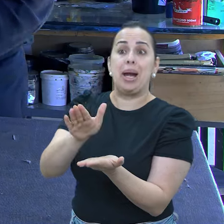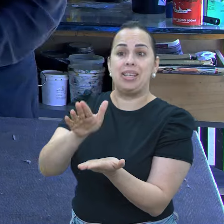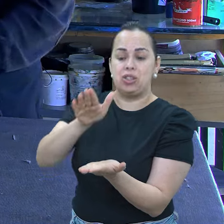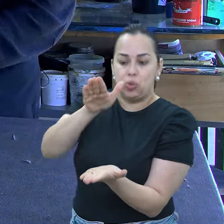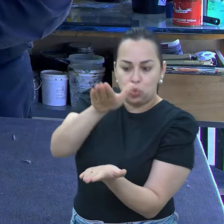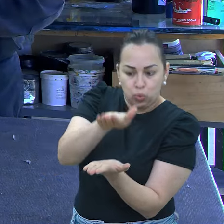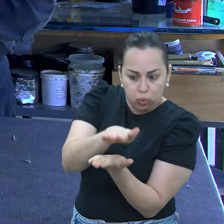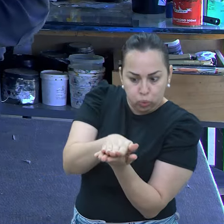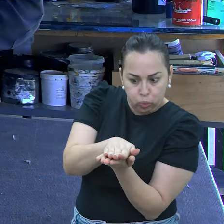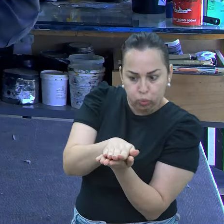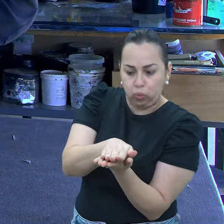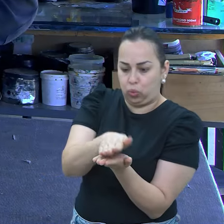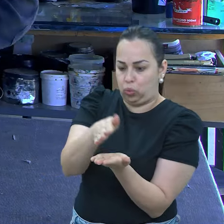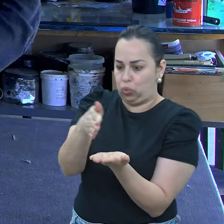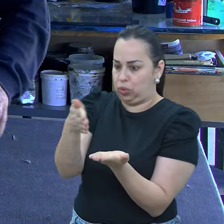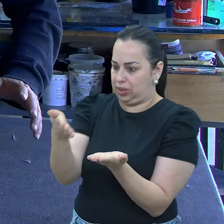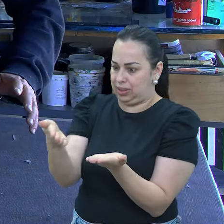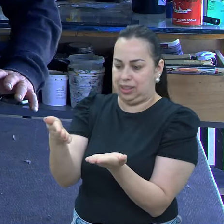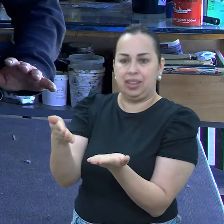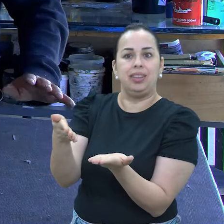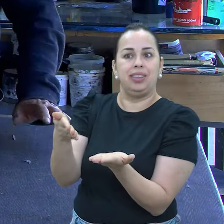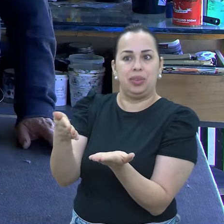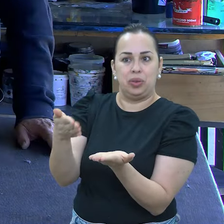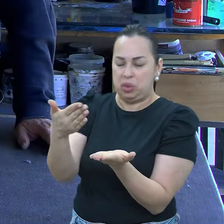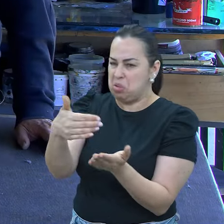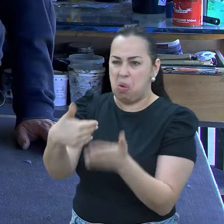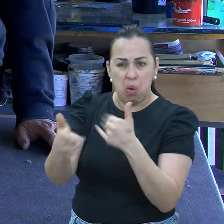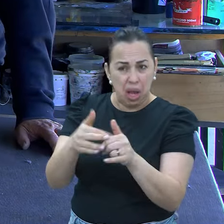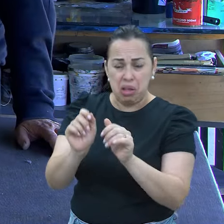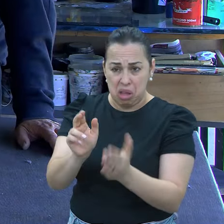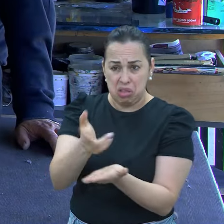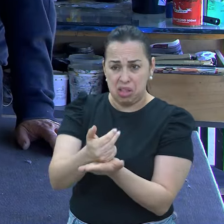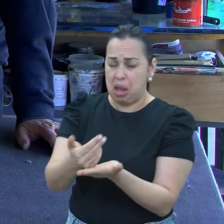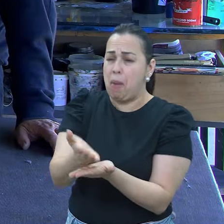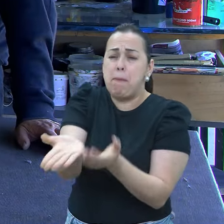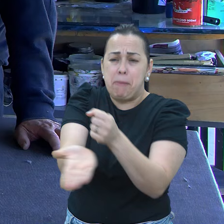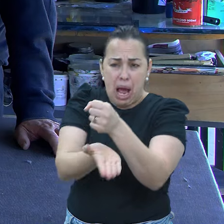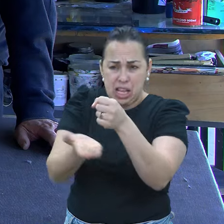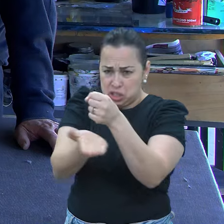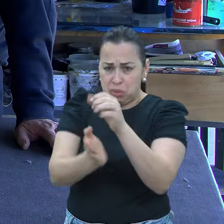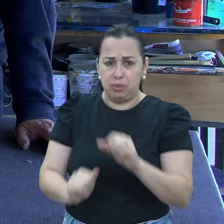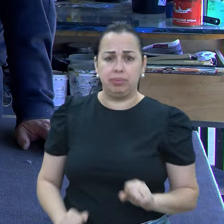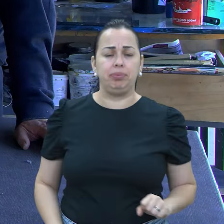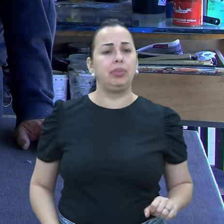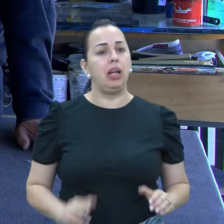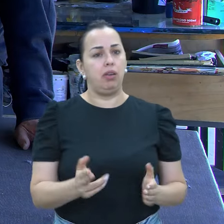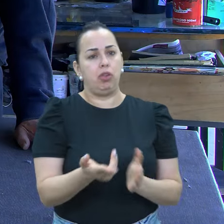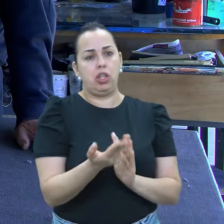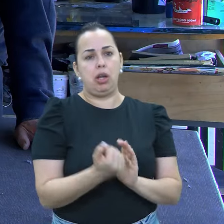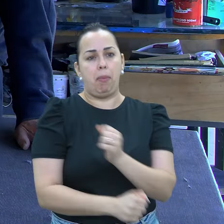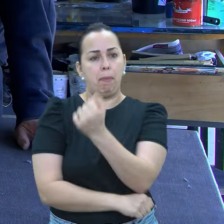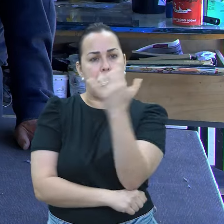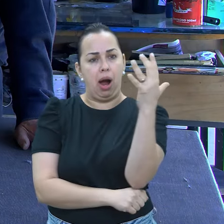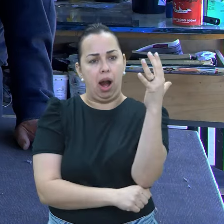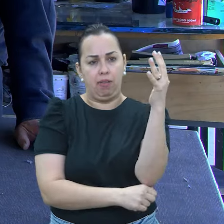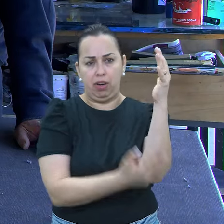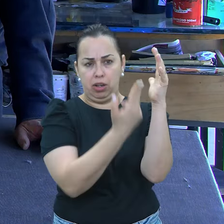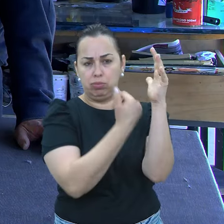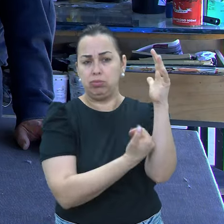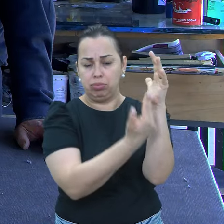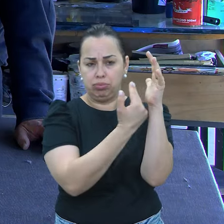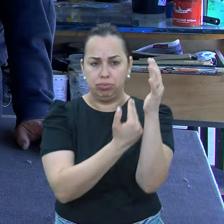a gravura ela extrapola o desenho. Então faça qualquer coisa, o mais básico que você conseguir. Vamos fazer uma árvore, então.